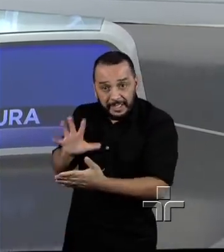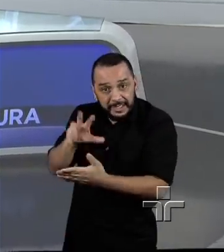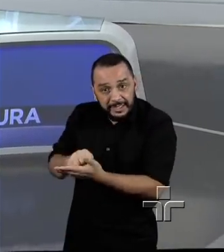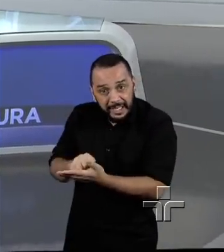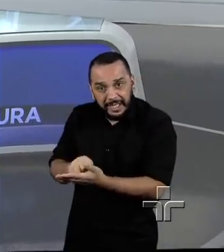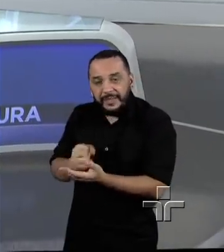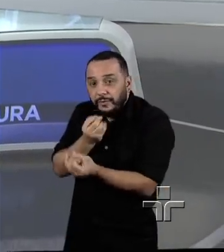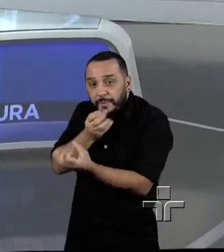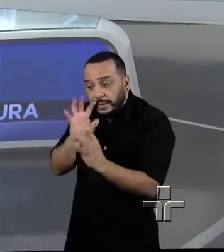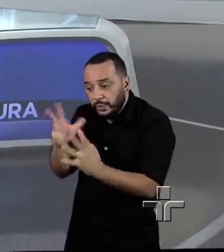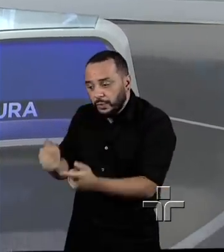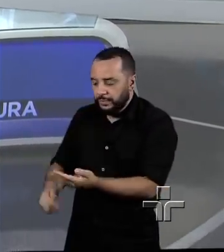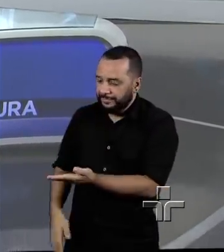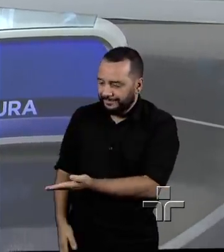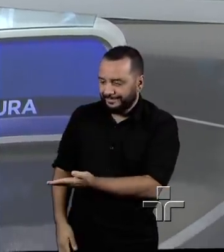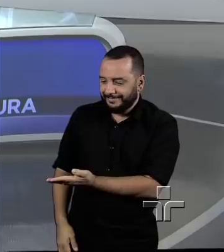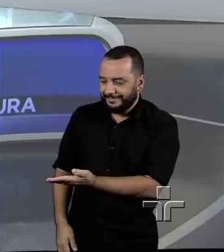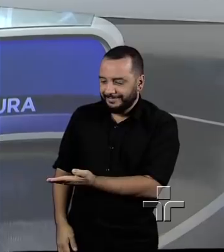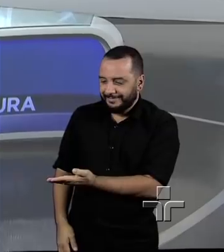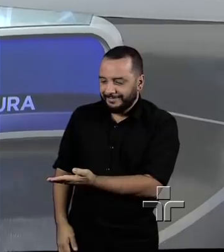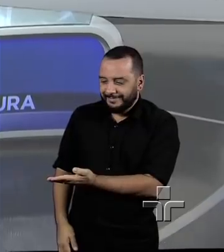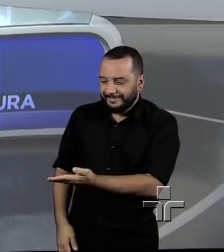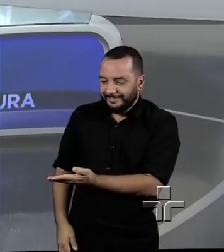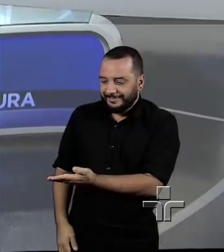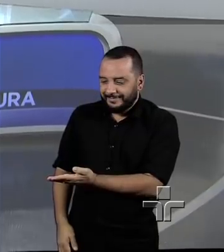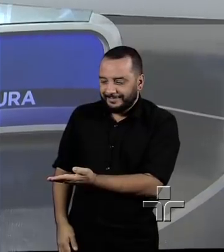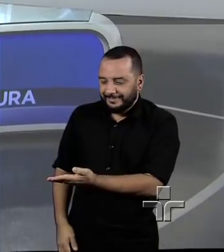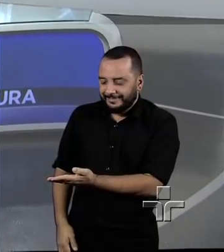ser notificado sobre tudo que acontece aqui no Jornalismo da Cultura.